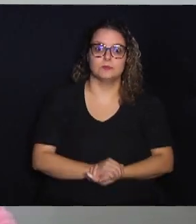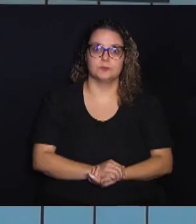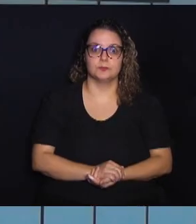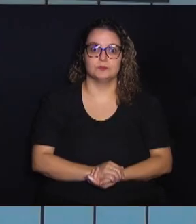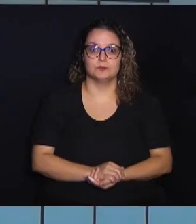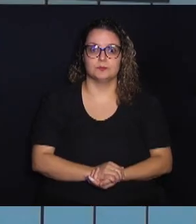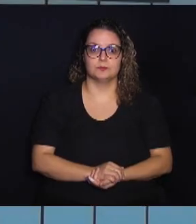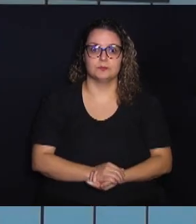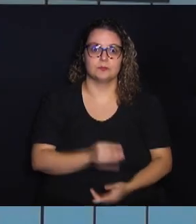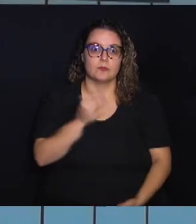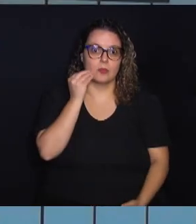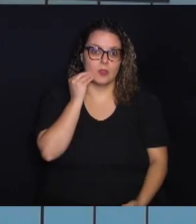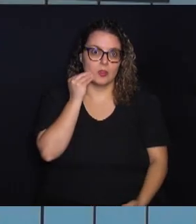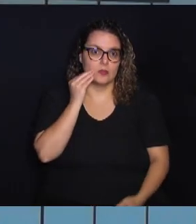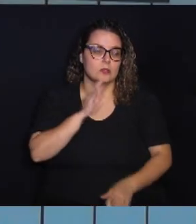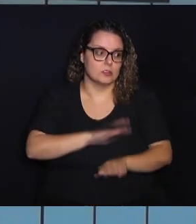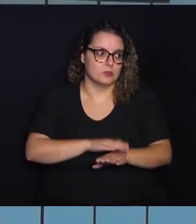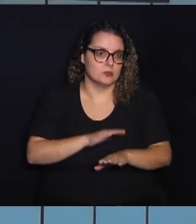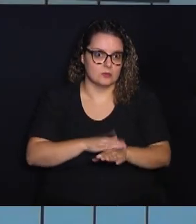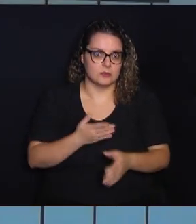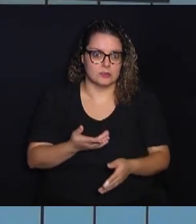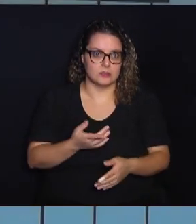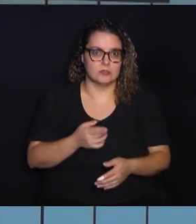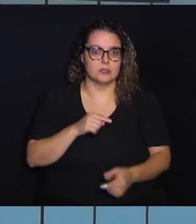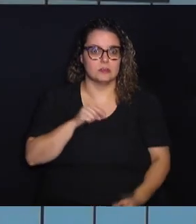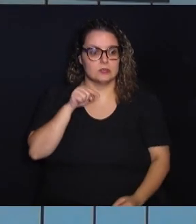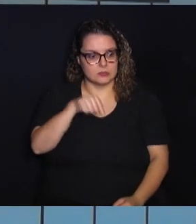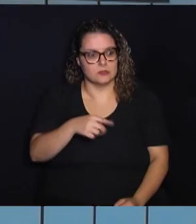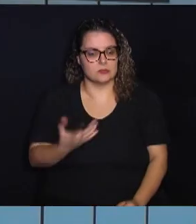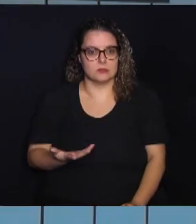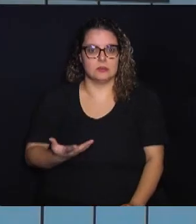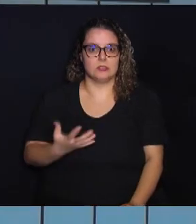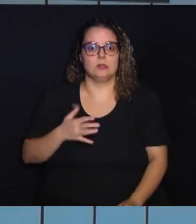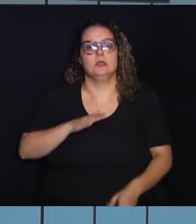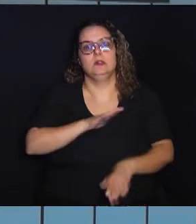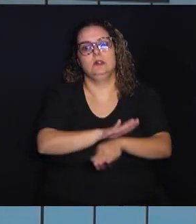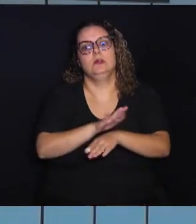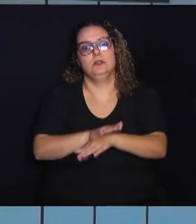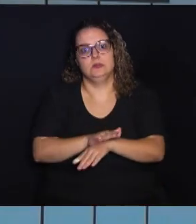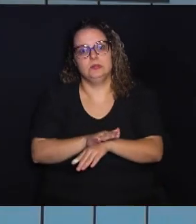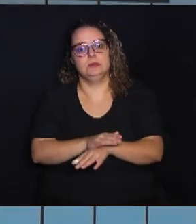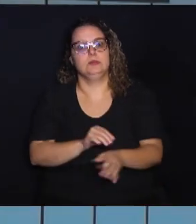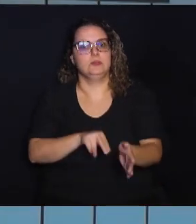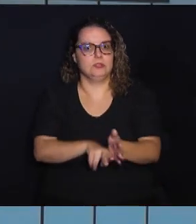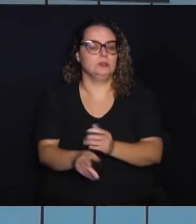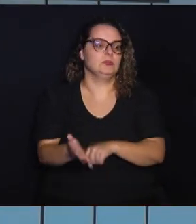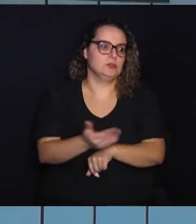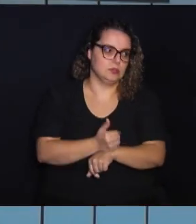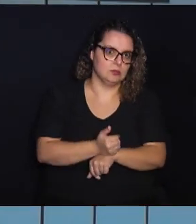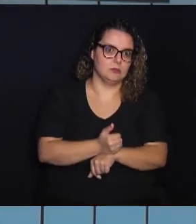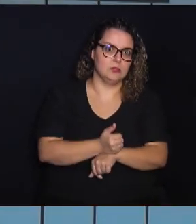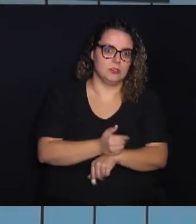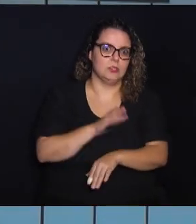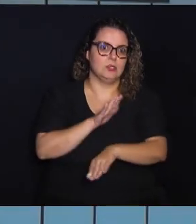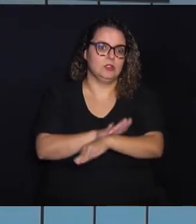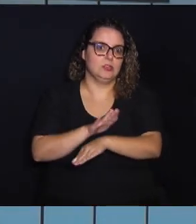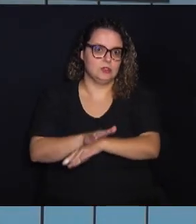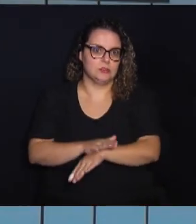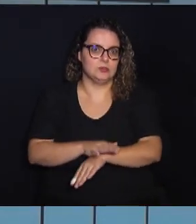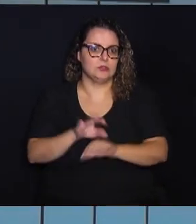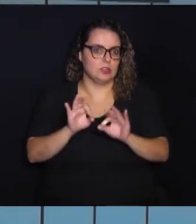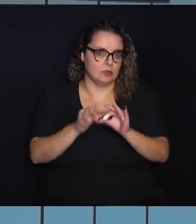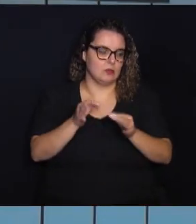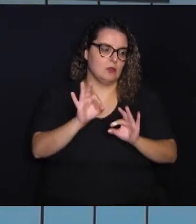Esse teste, ele atua exatamente nesse ponto, né? Ele ajuda nesse diagnóstico precoce e isso ajuda as famílias a